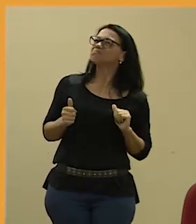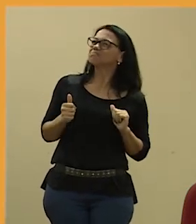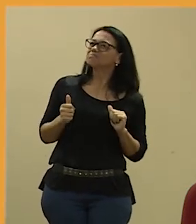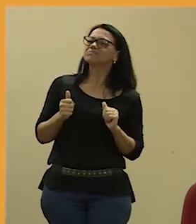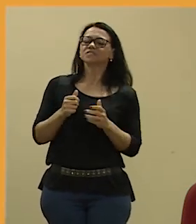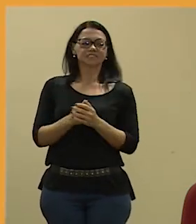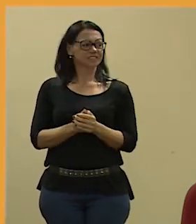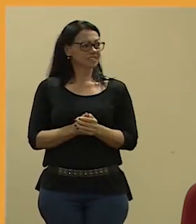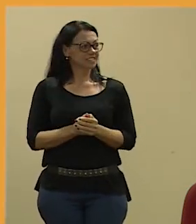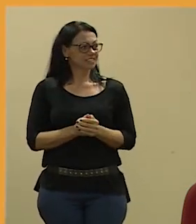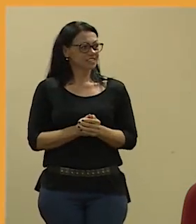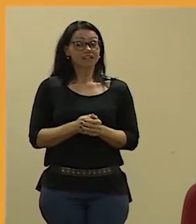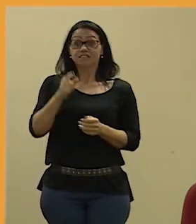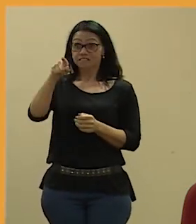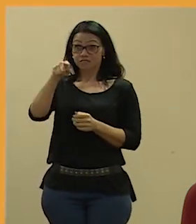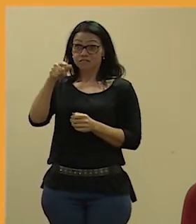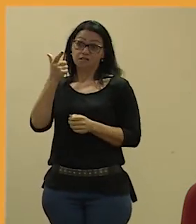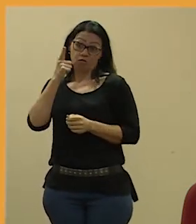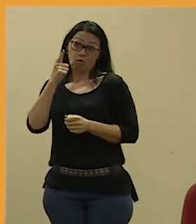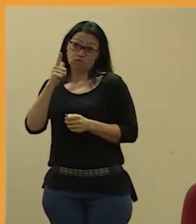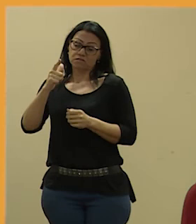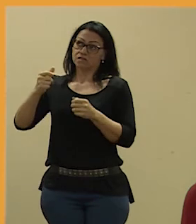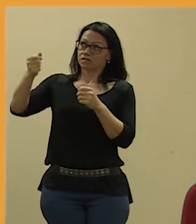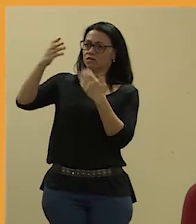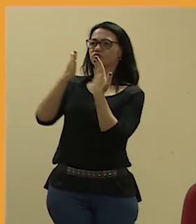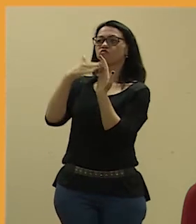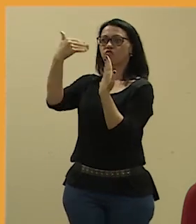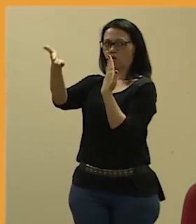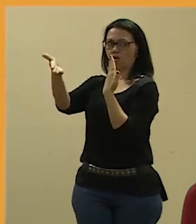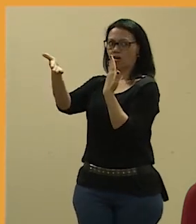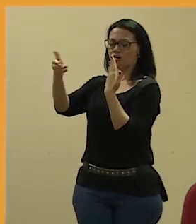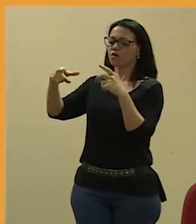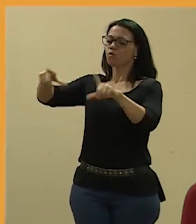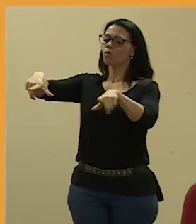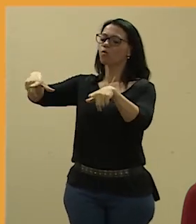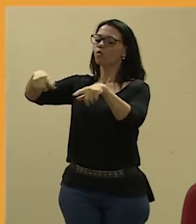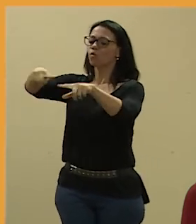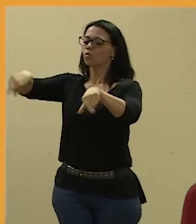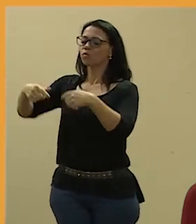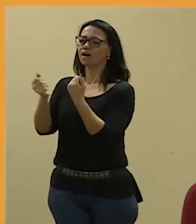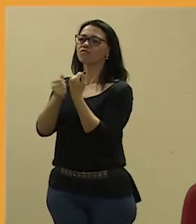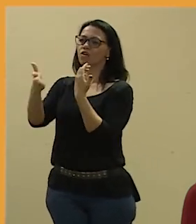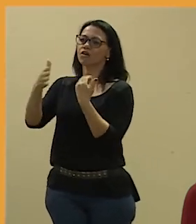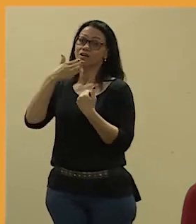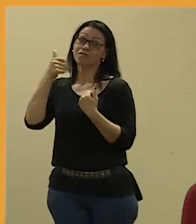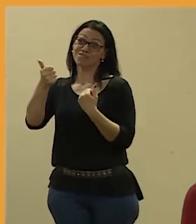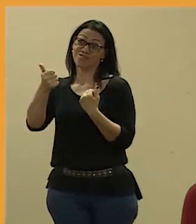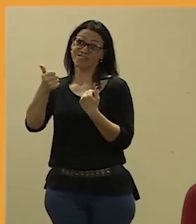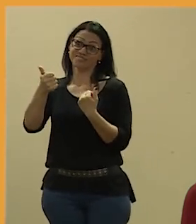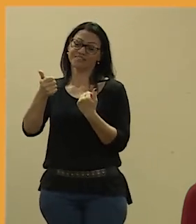falou né então se você conseguir usar um ambiente externo neve isso com certeza vai ser vai ser bacana